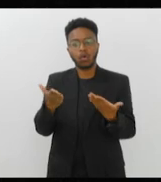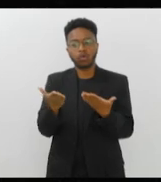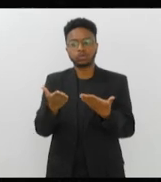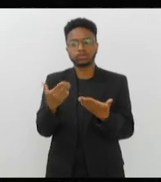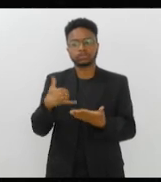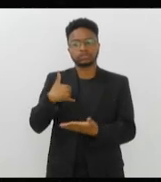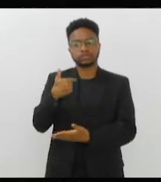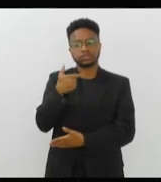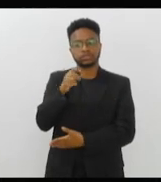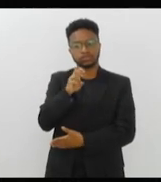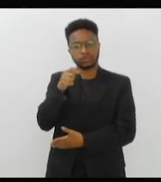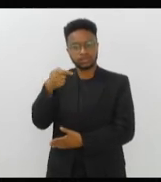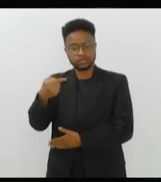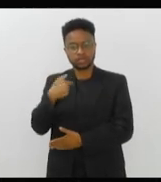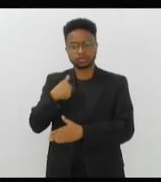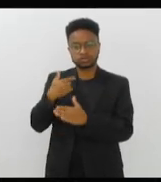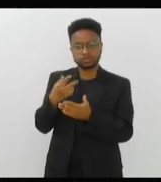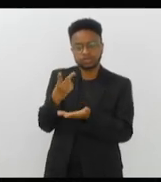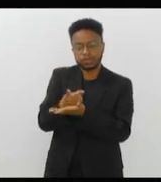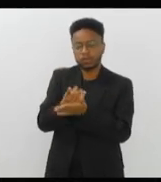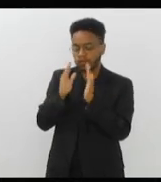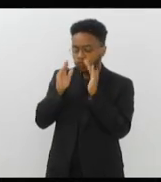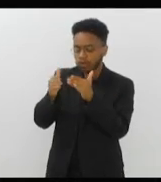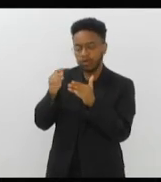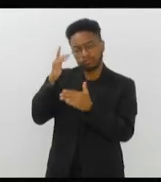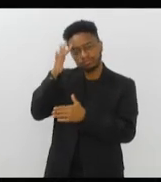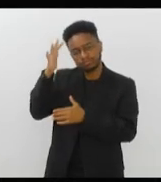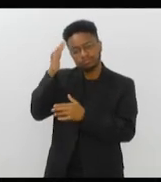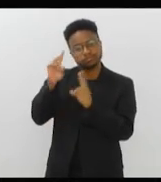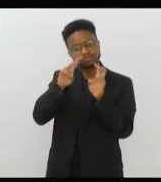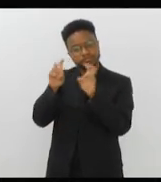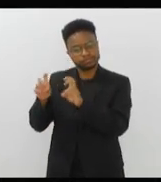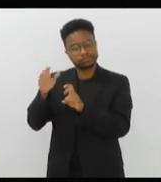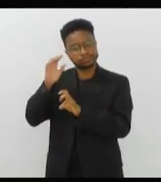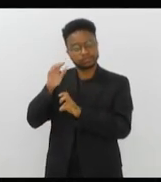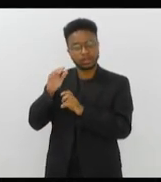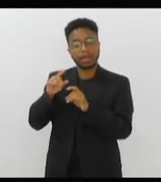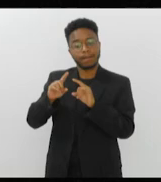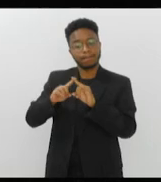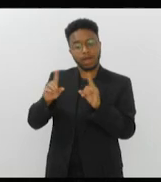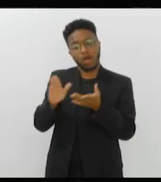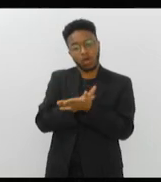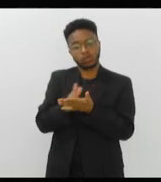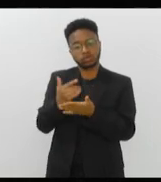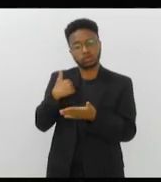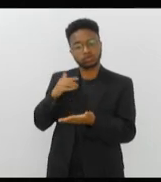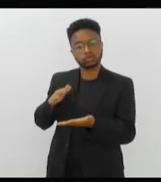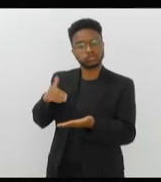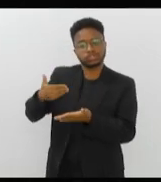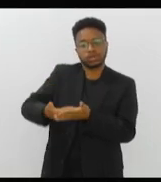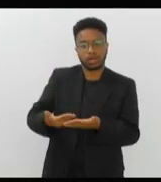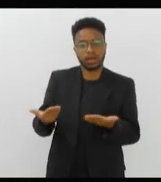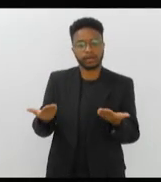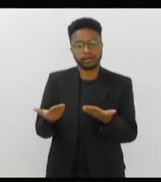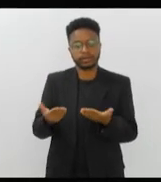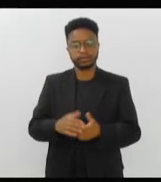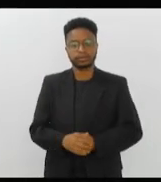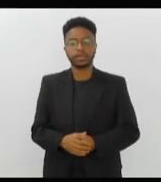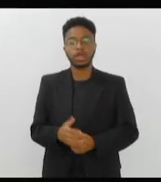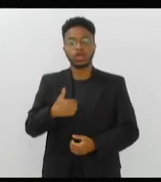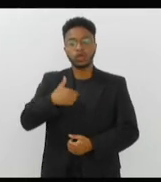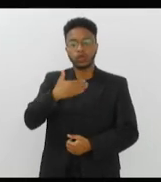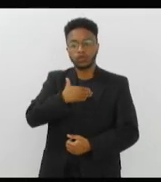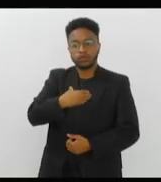dedicados a profundos questionamentos. Questionamentos esses que, posso afirmar, me trouxeram até aqui. Sou filho de mãe solteira, Dona Raimunda, uma mulher branca,